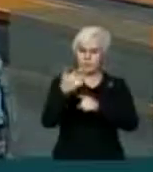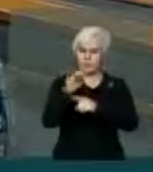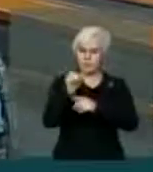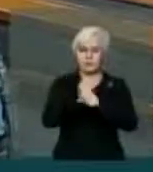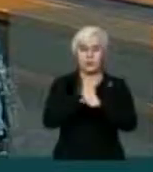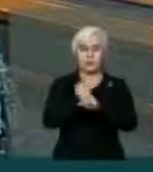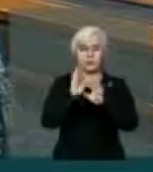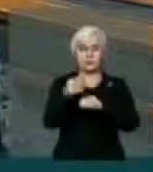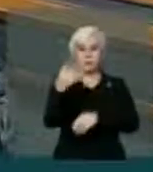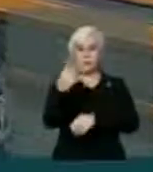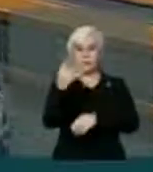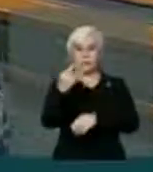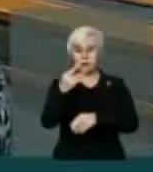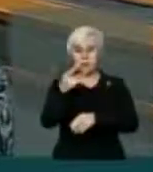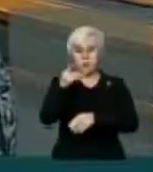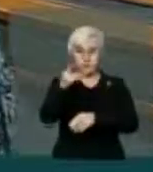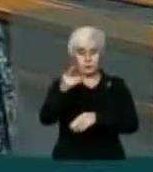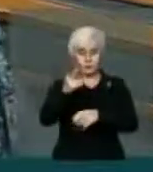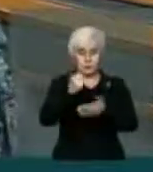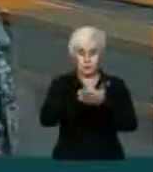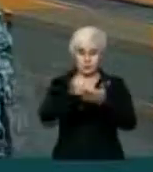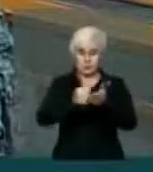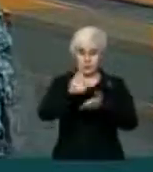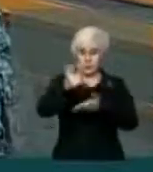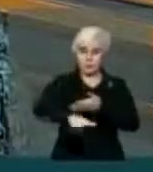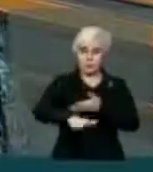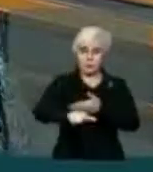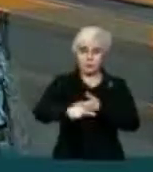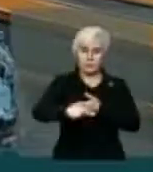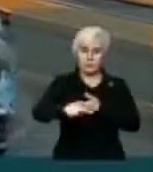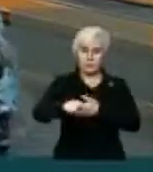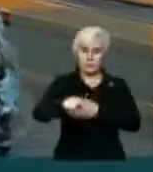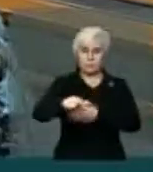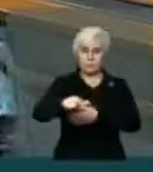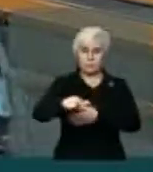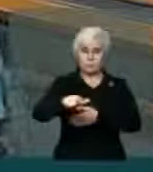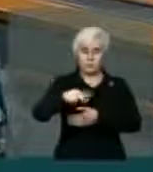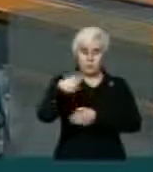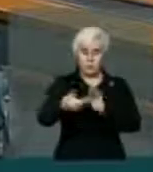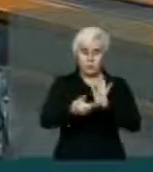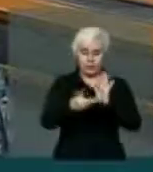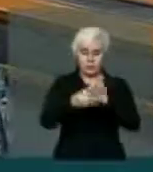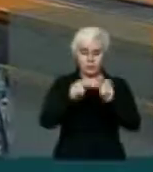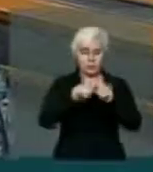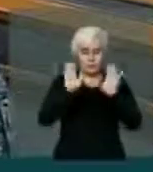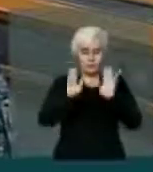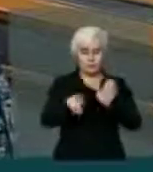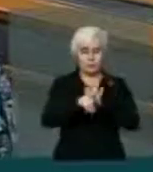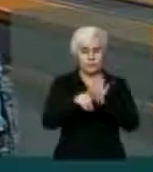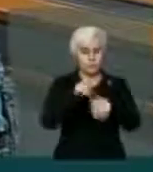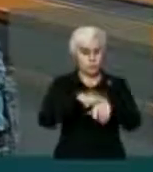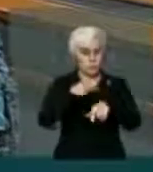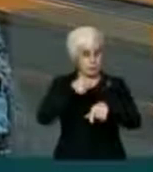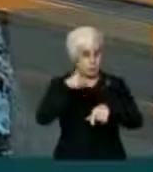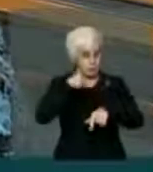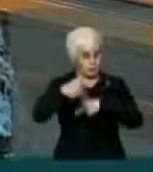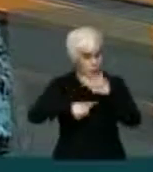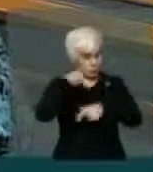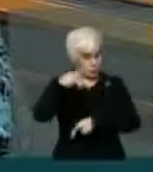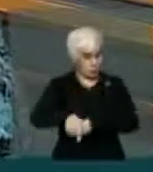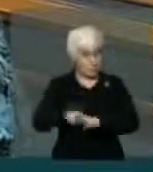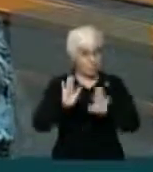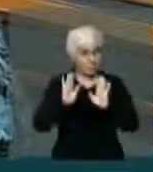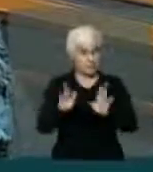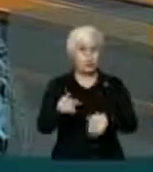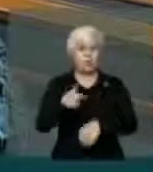é a quarta renovação que essa casa já fez, pelo tempo que eu já estou aqui. É a quarta renovação que já se faz. E eu tentei,